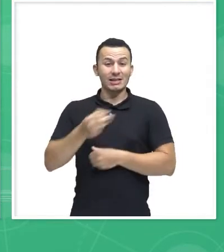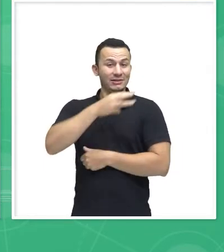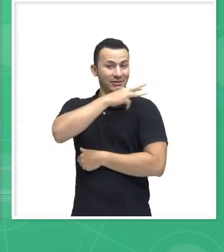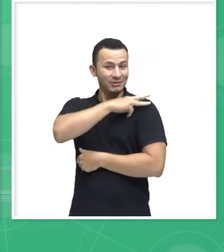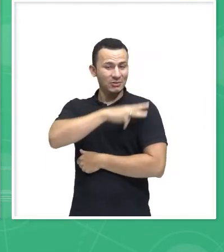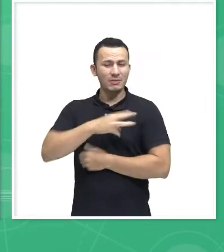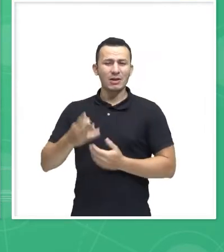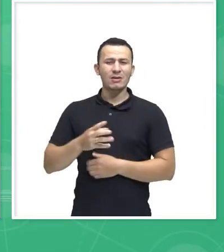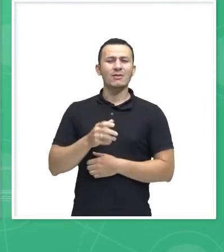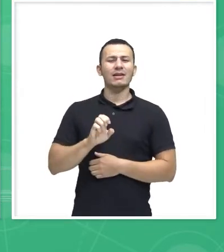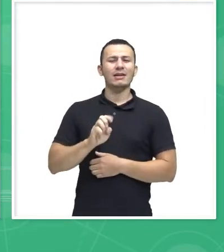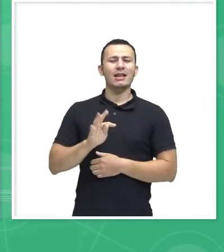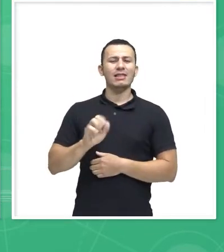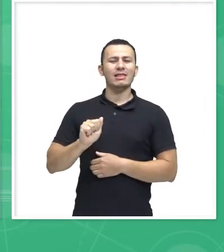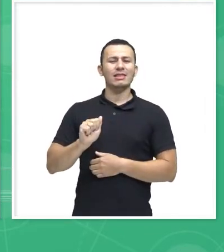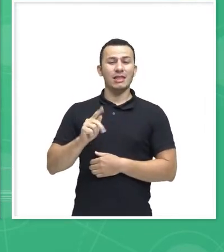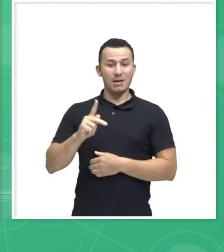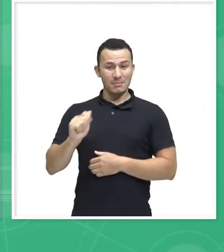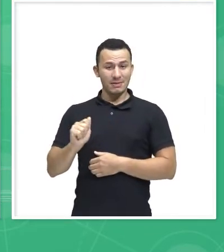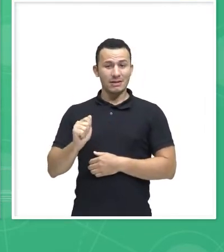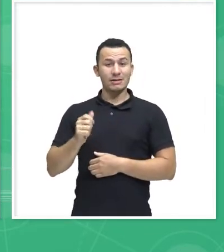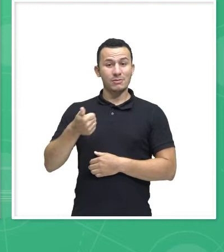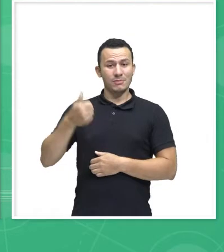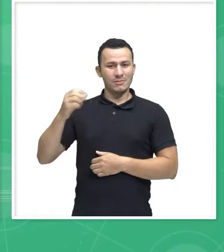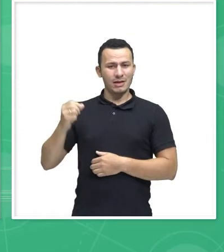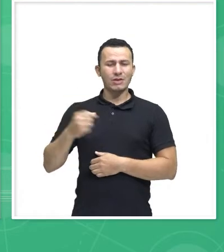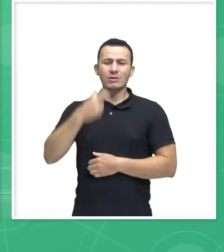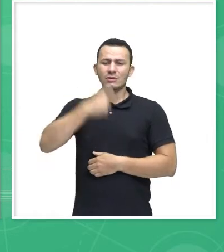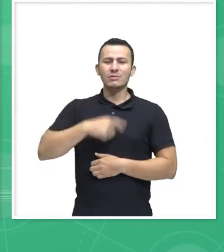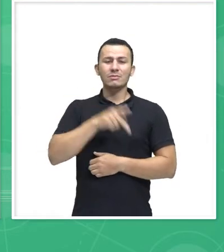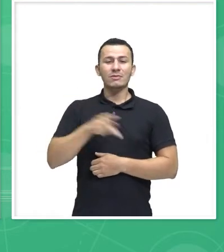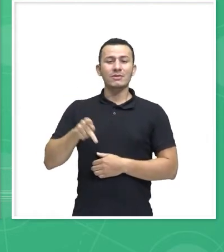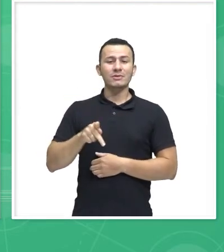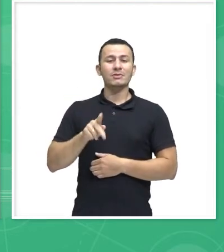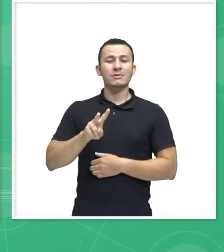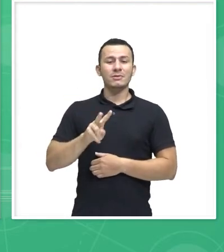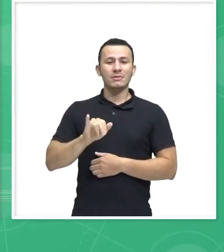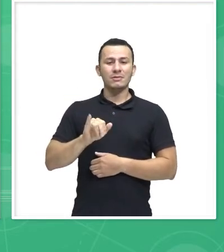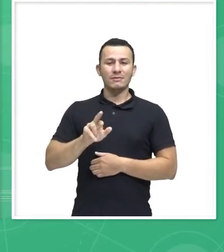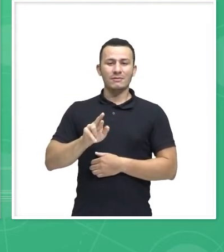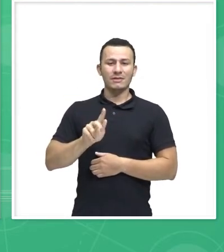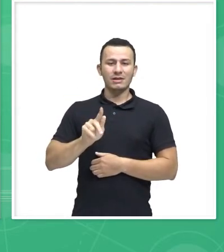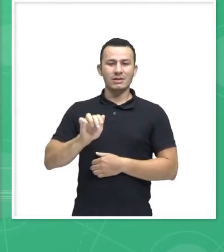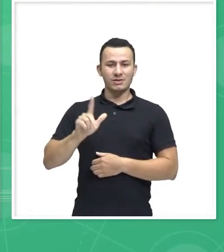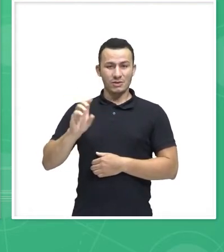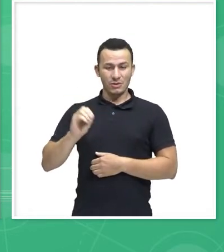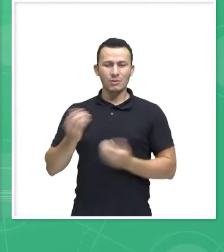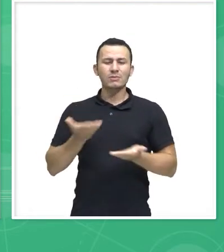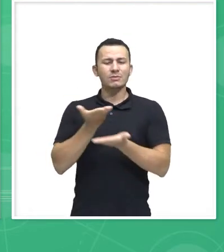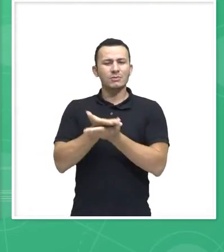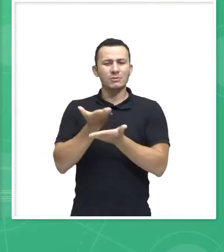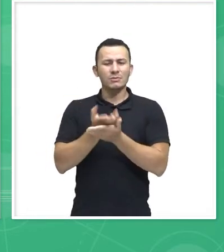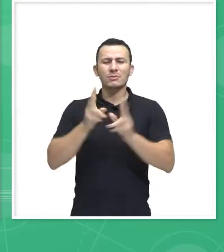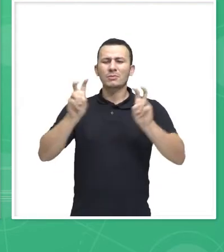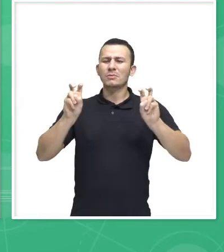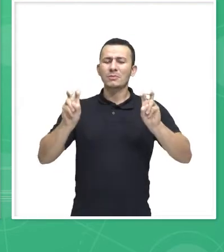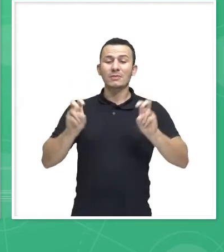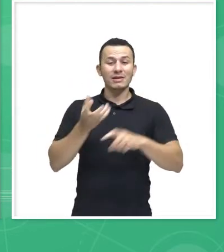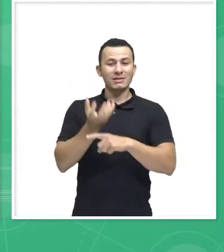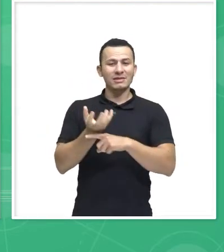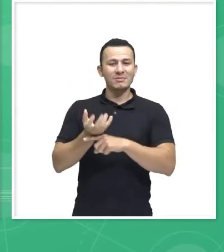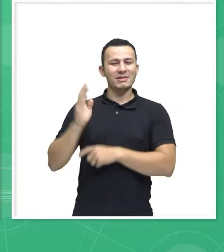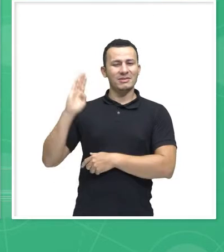a nossa décima primeira etapa né Eu sou professor vigília a gente vai conversar a estudar um pouquinho mais ali sobre biologia